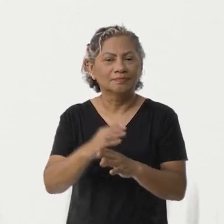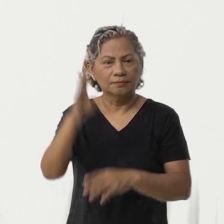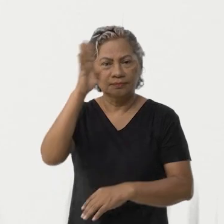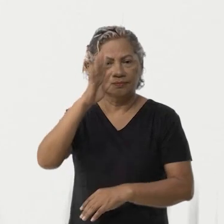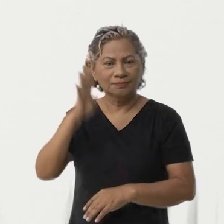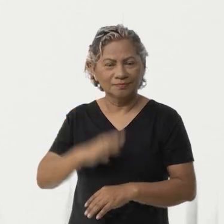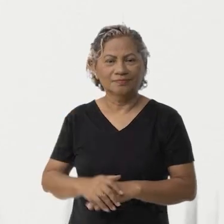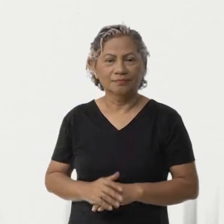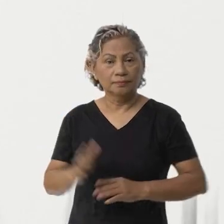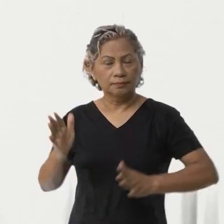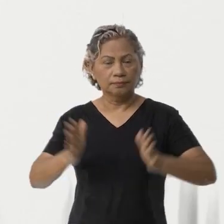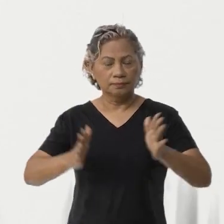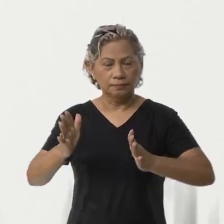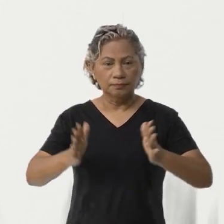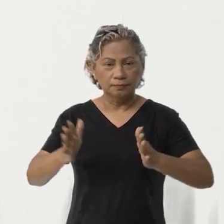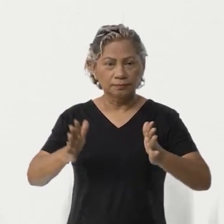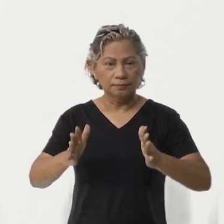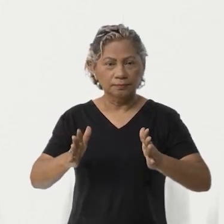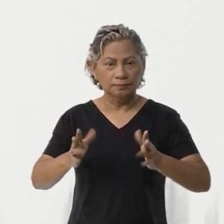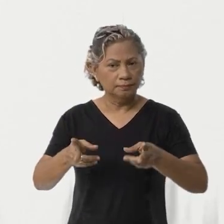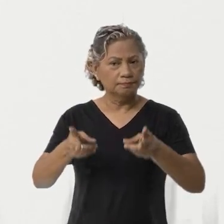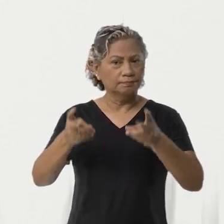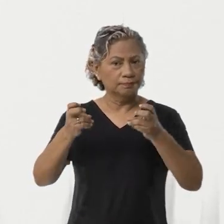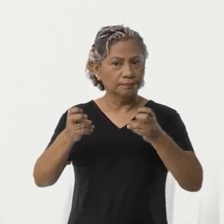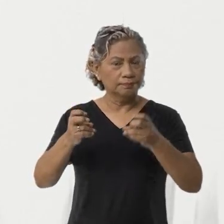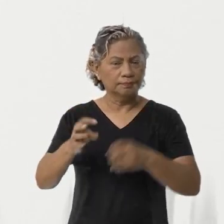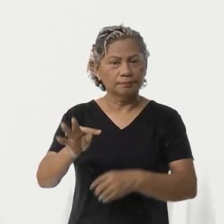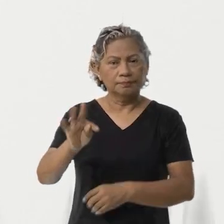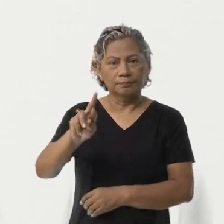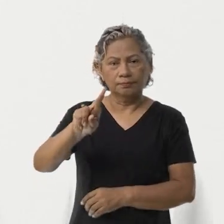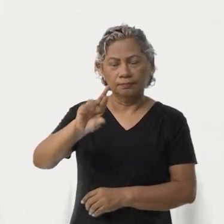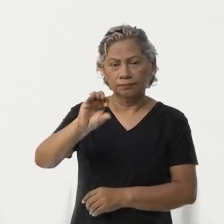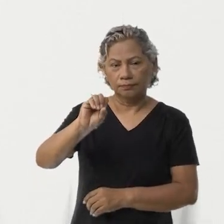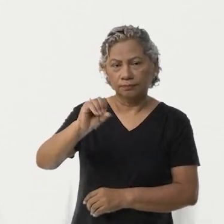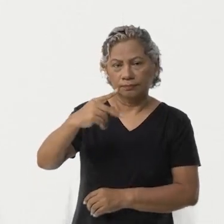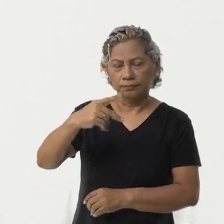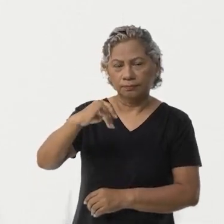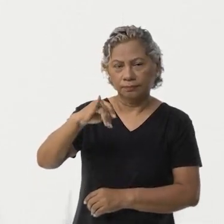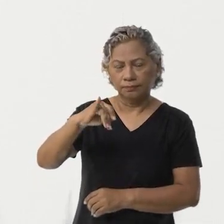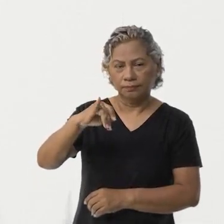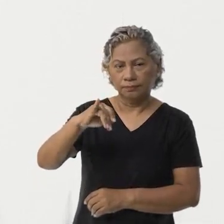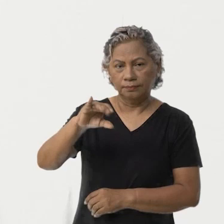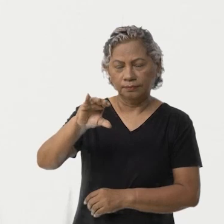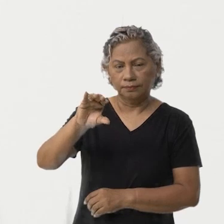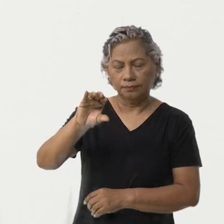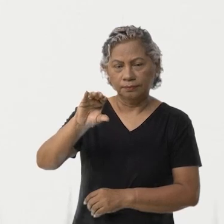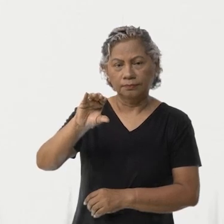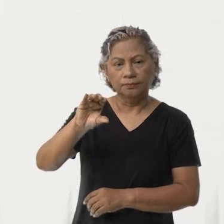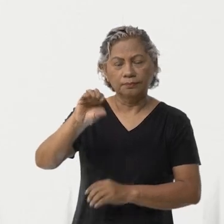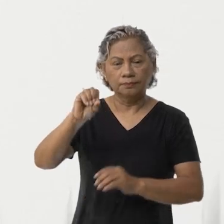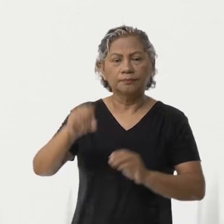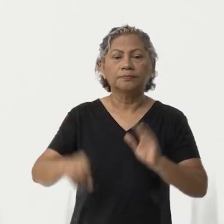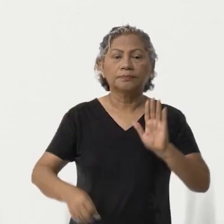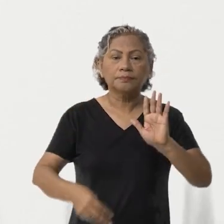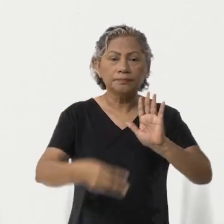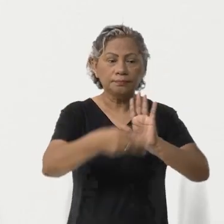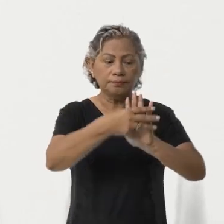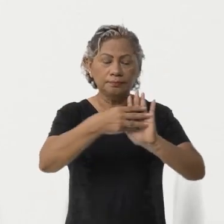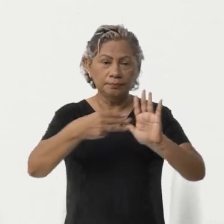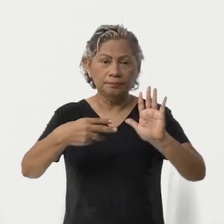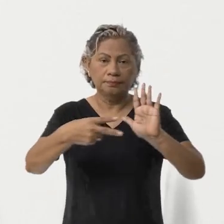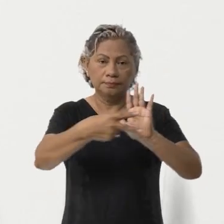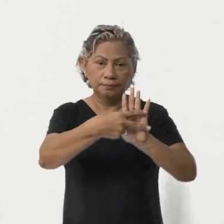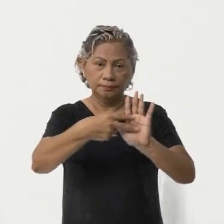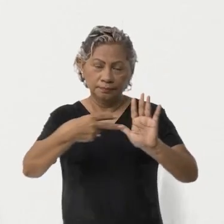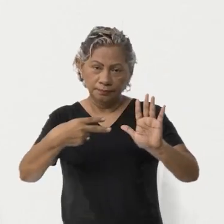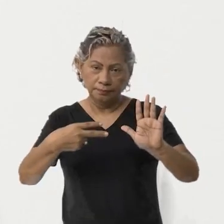Entre trópicos. Então, o Brasil ele está aqui, ó, entre o Trópico de Câncer e o Trópico de